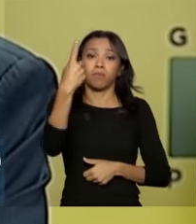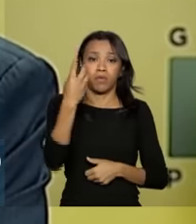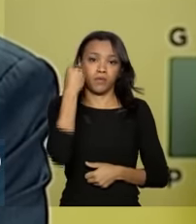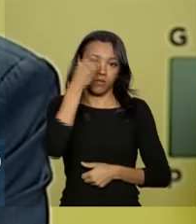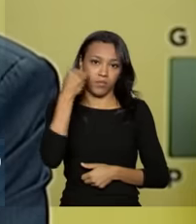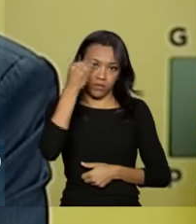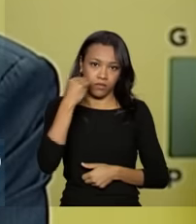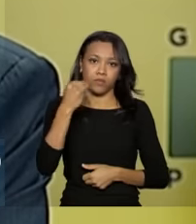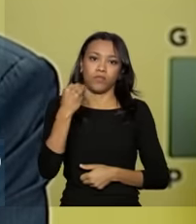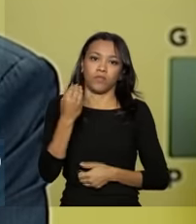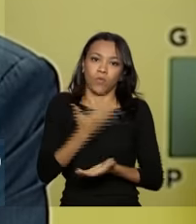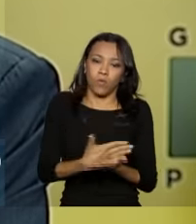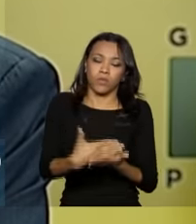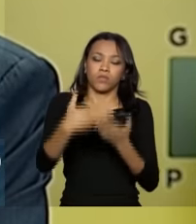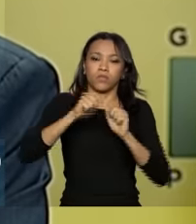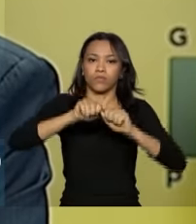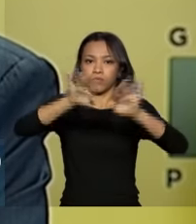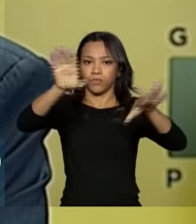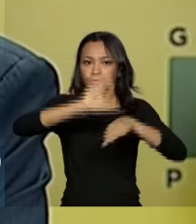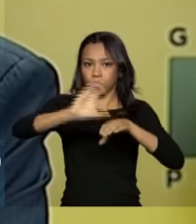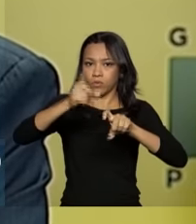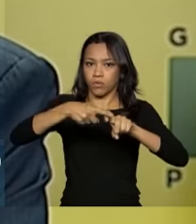porque a medicina traz